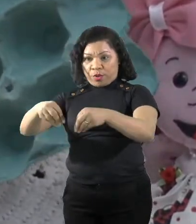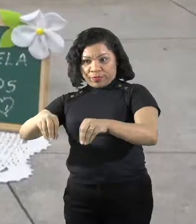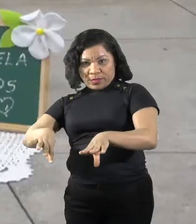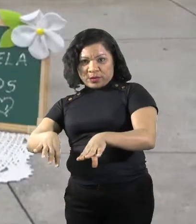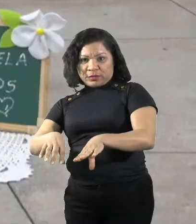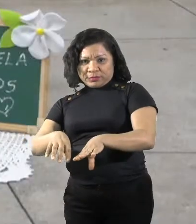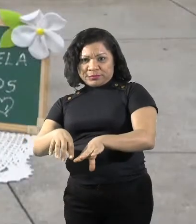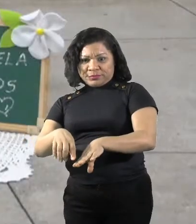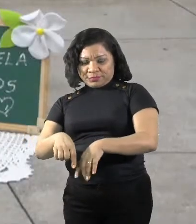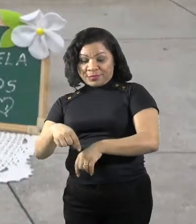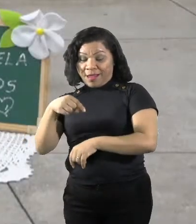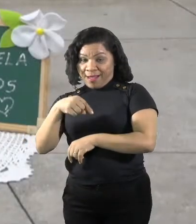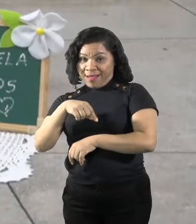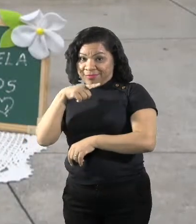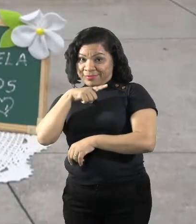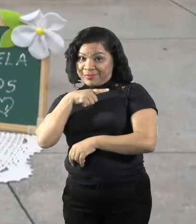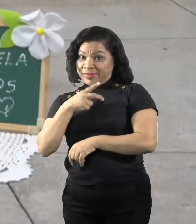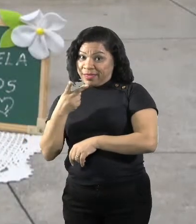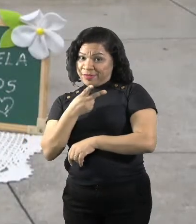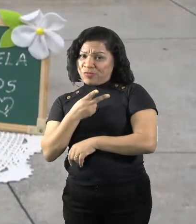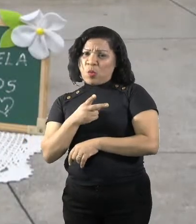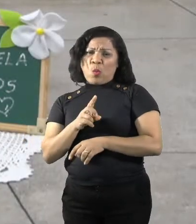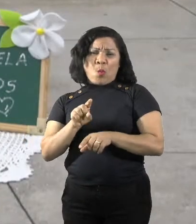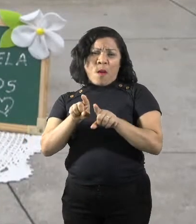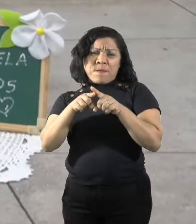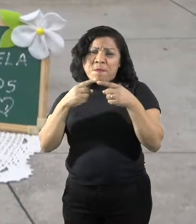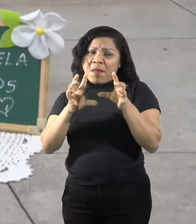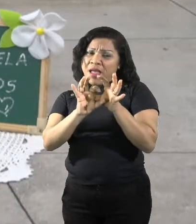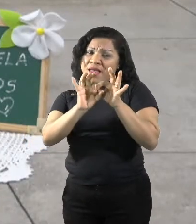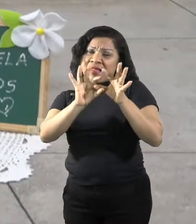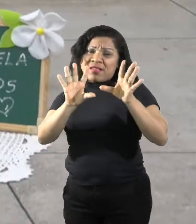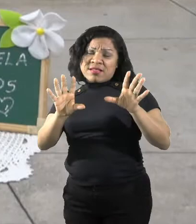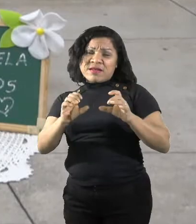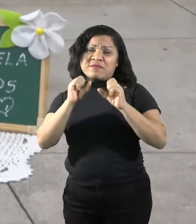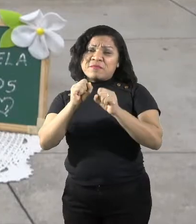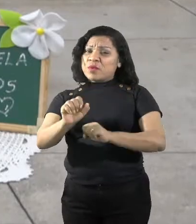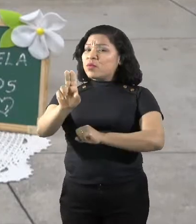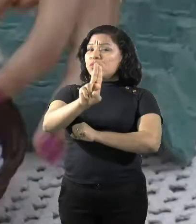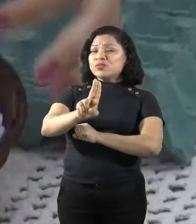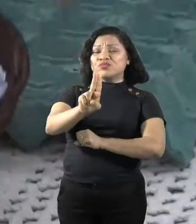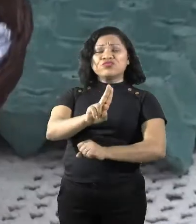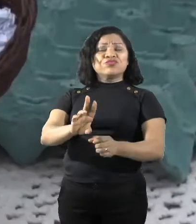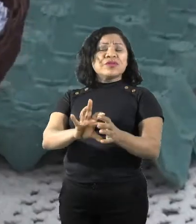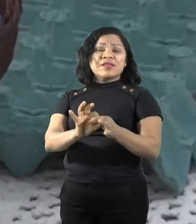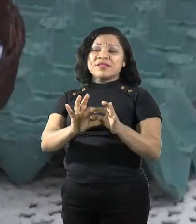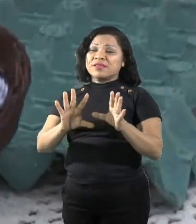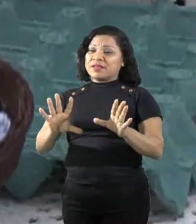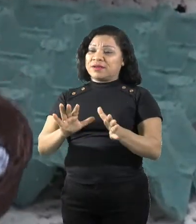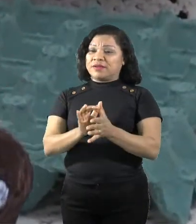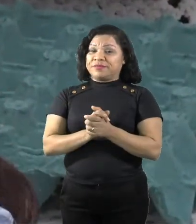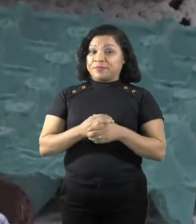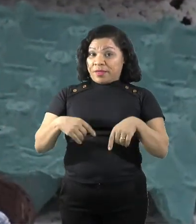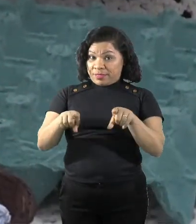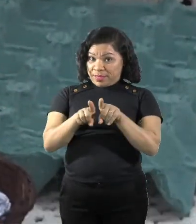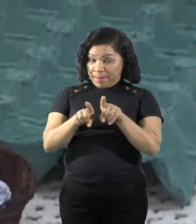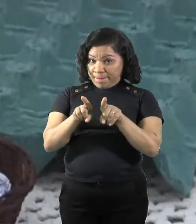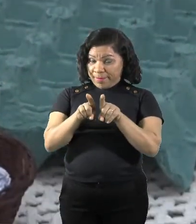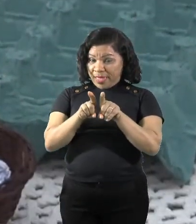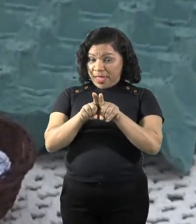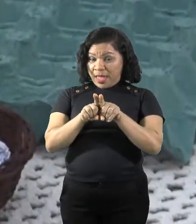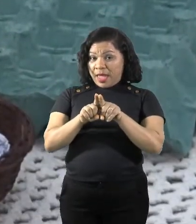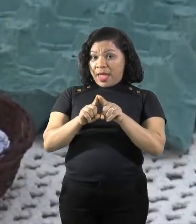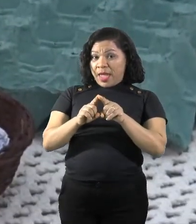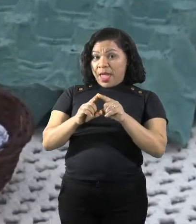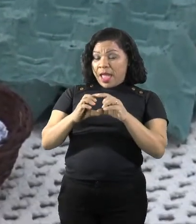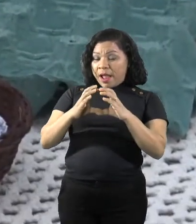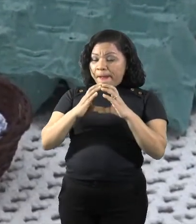podem usar a quantidade que vocês quiserem. Nós temos bolinhas de papel, pode